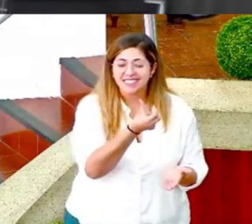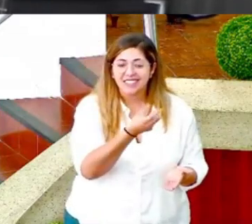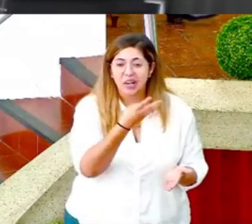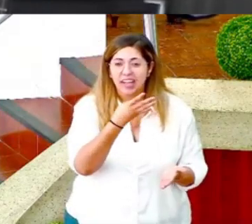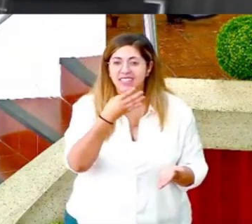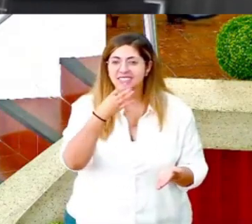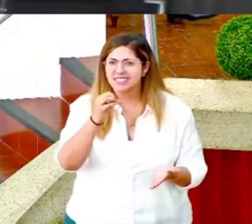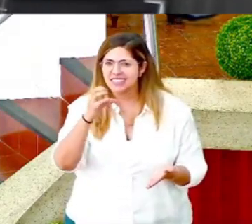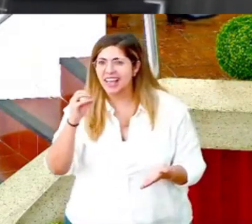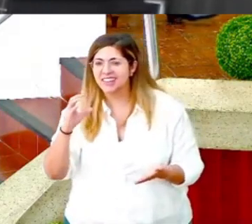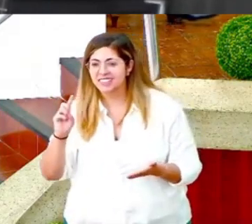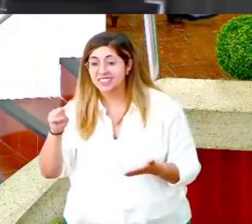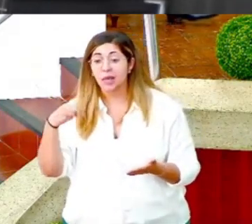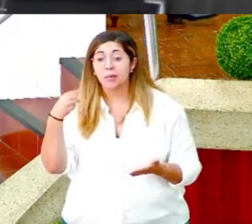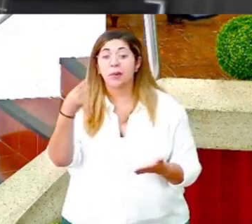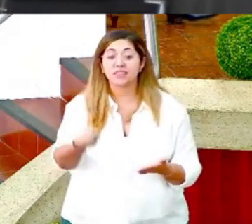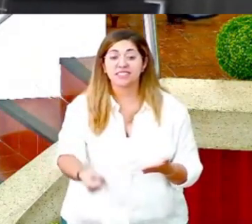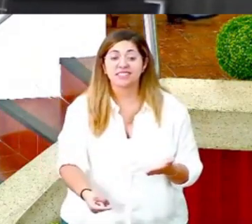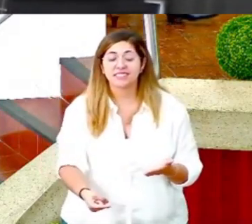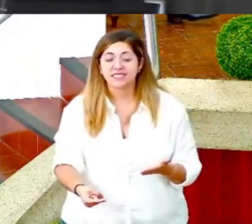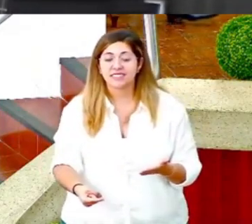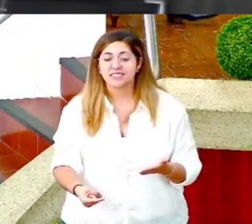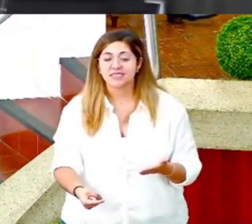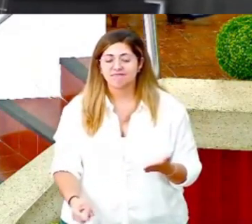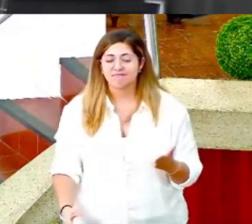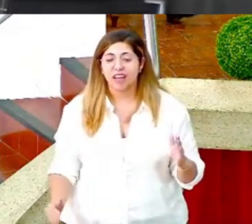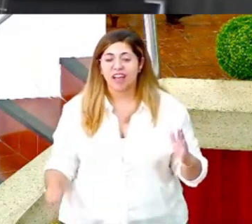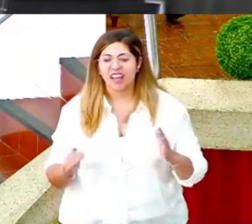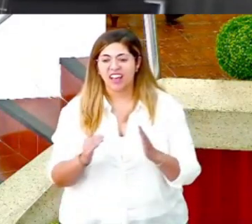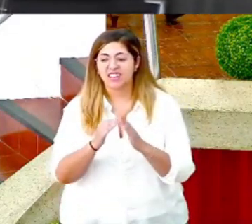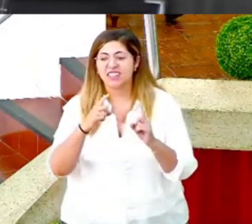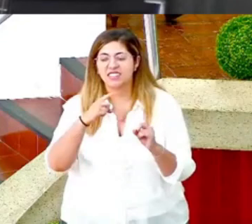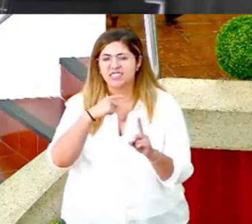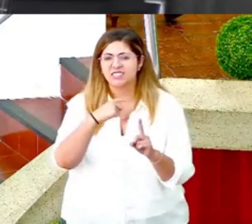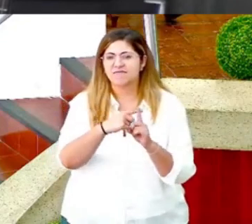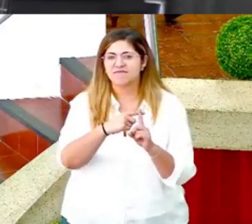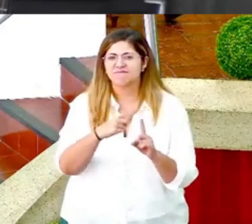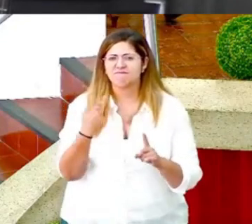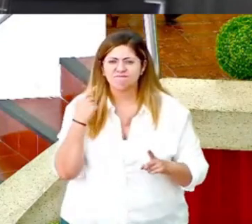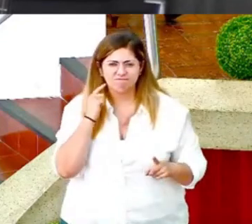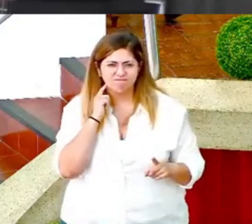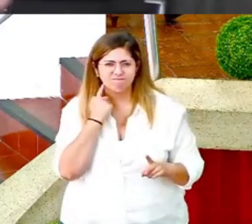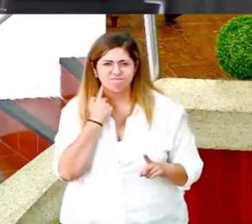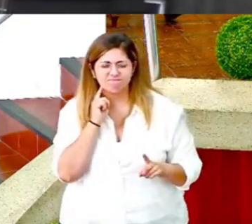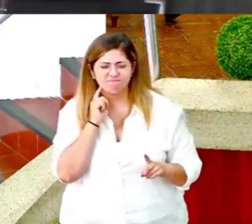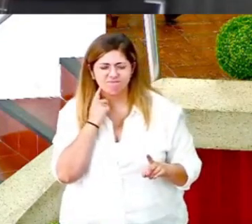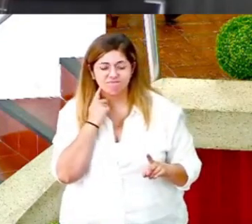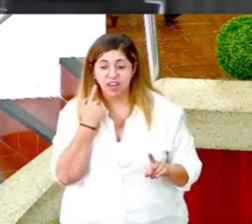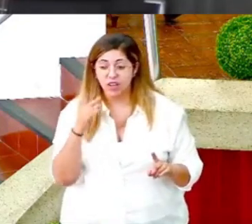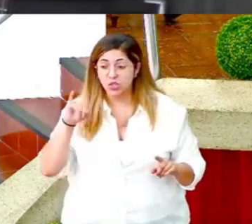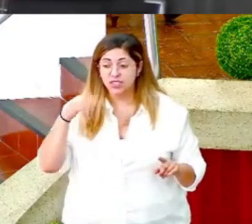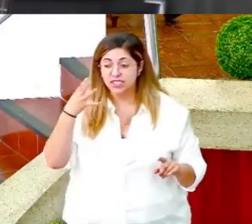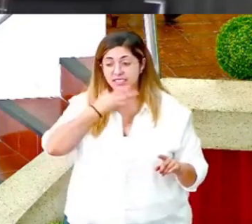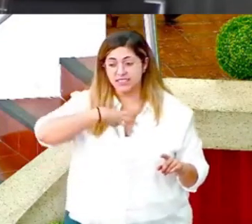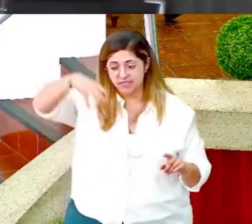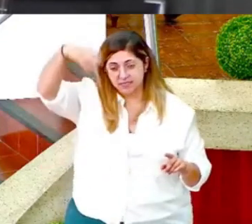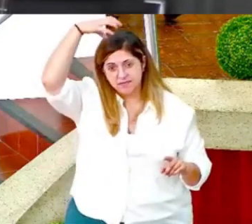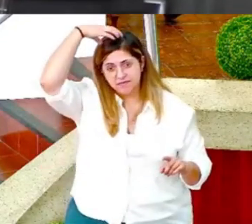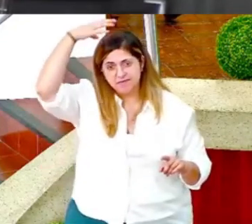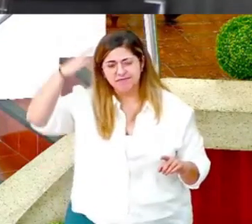Cristo, o templo está abandonado, está sujo, está cheio de poeiras, de teias de aranha, e nem o livro ninguém sabe onde